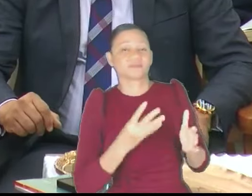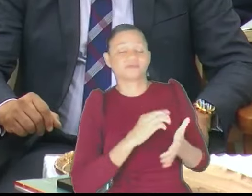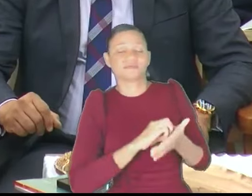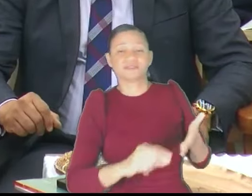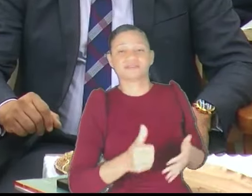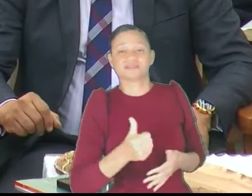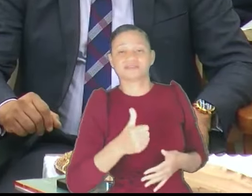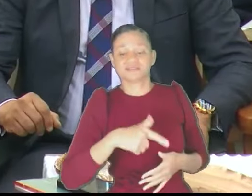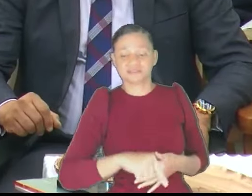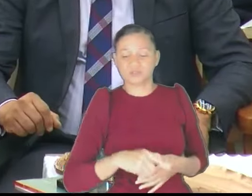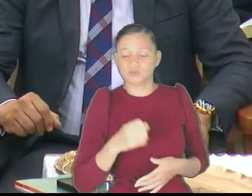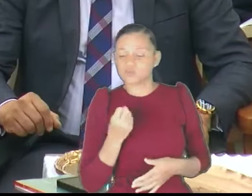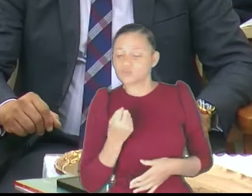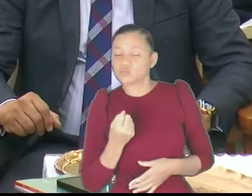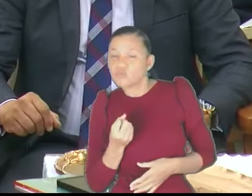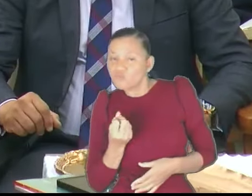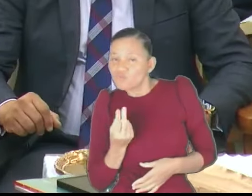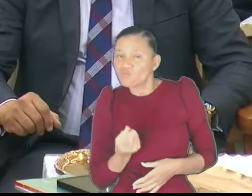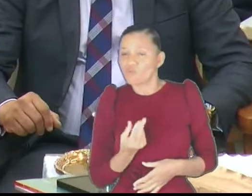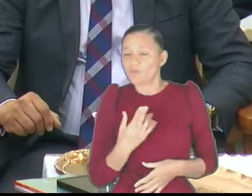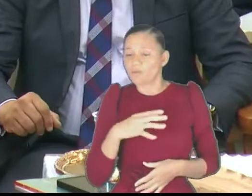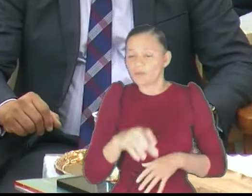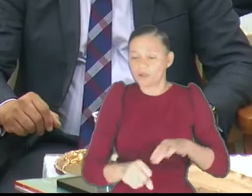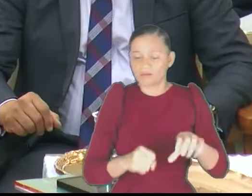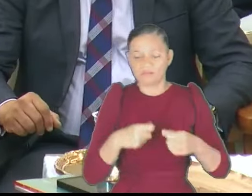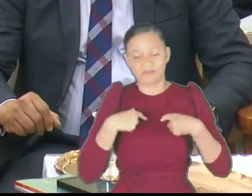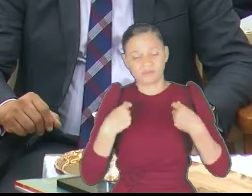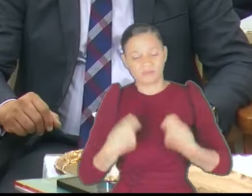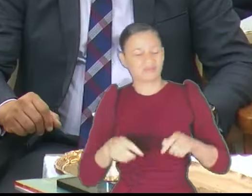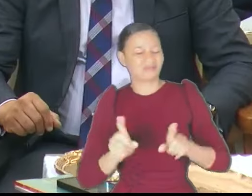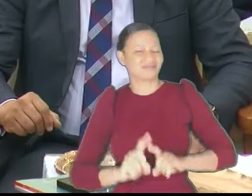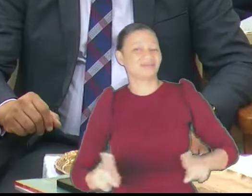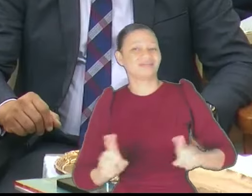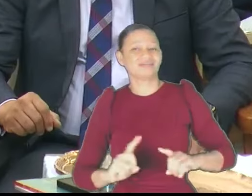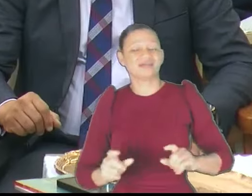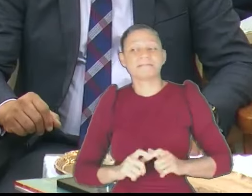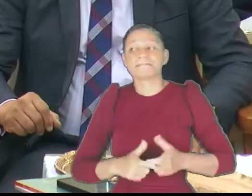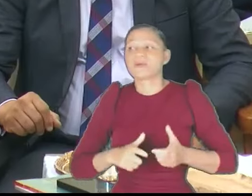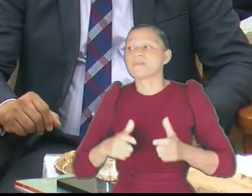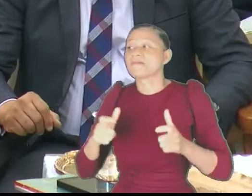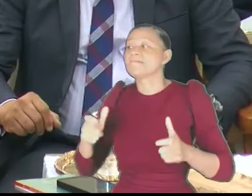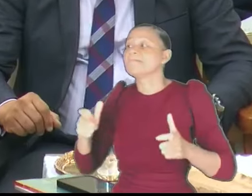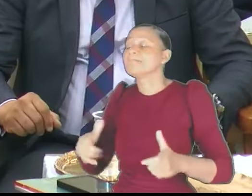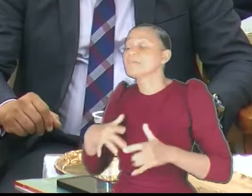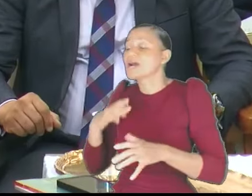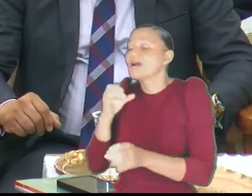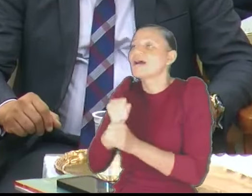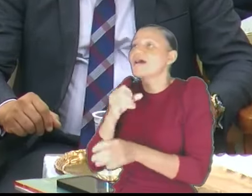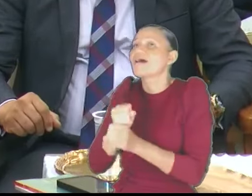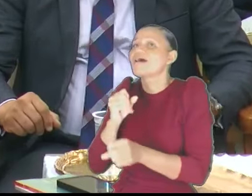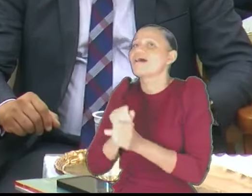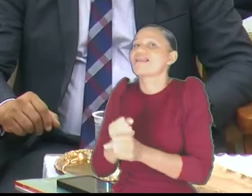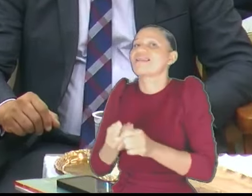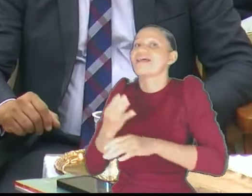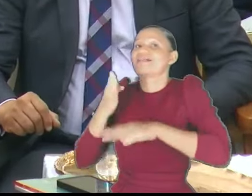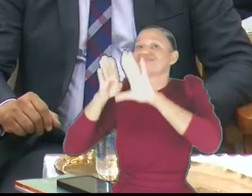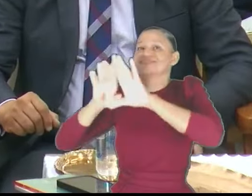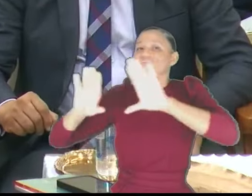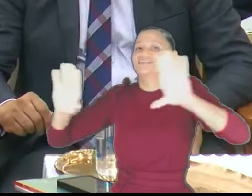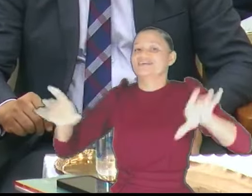Paulo disse, eu só vou pegar essa contribuição que vocês mandaram, não é porque eu preciso não, é para aumentar a vossa conta no céu. Então o momento que